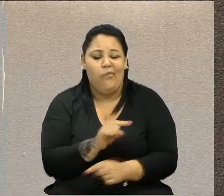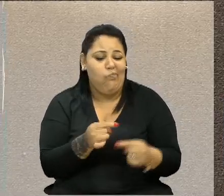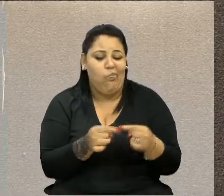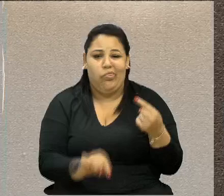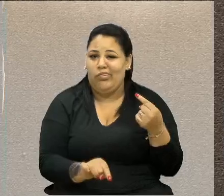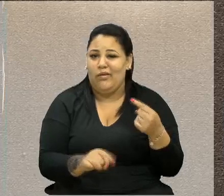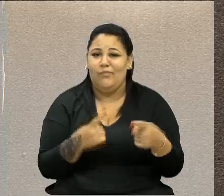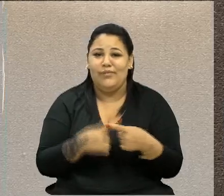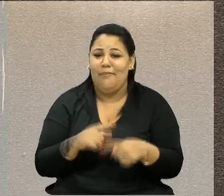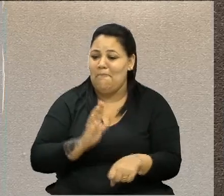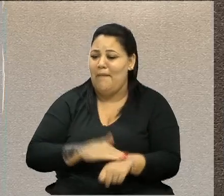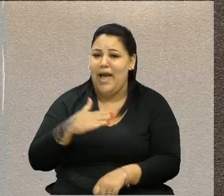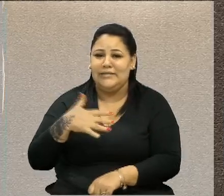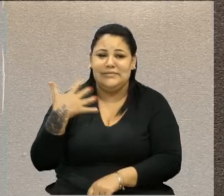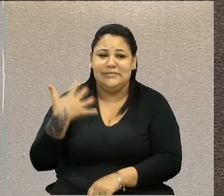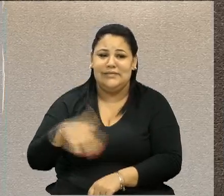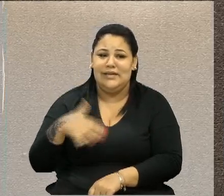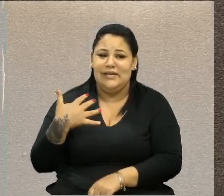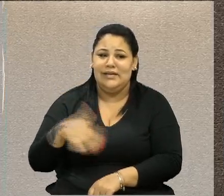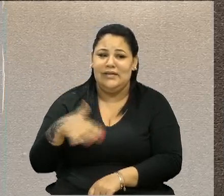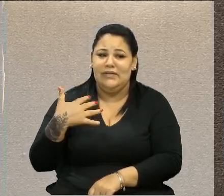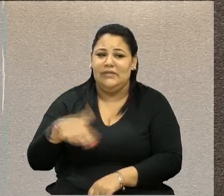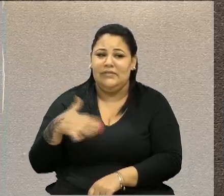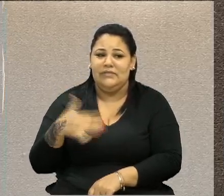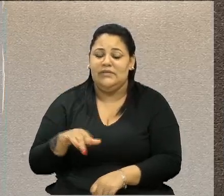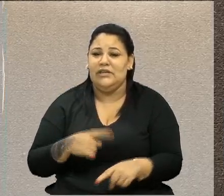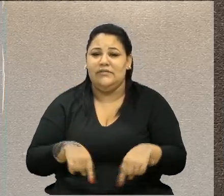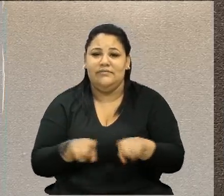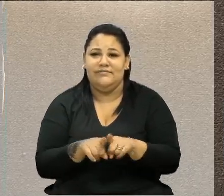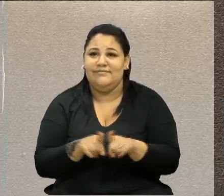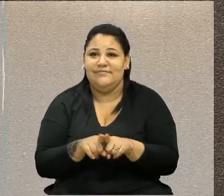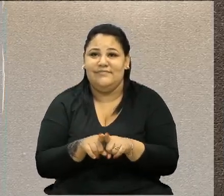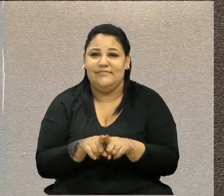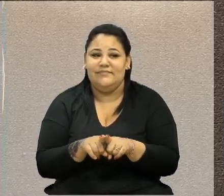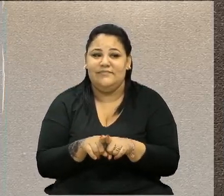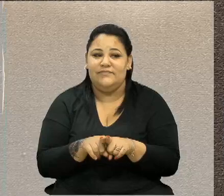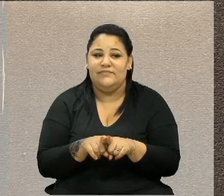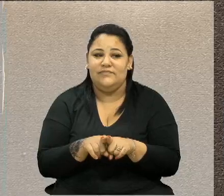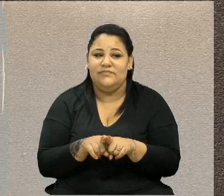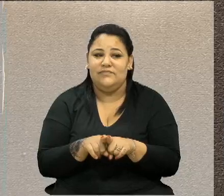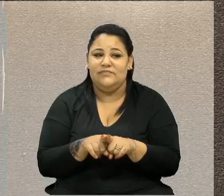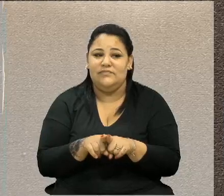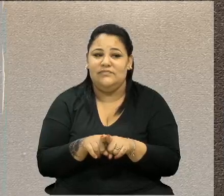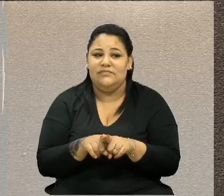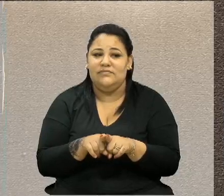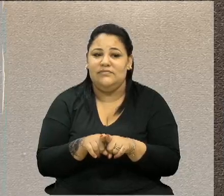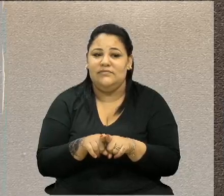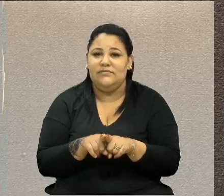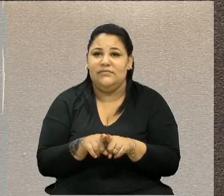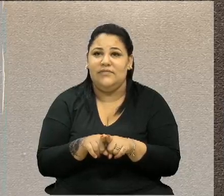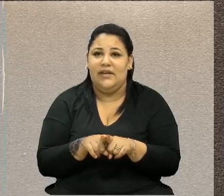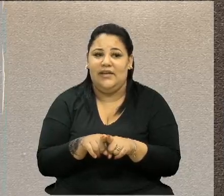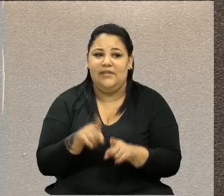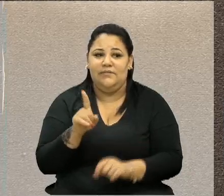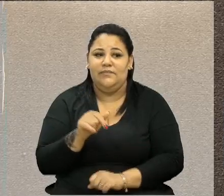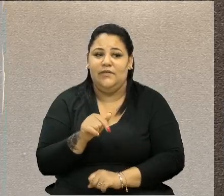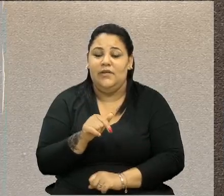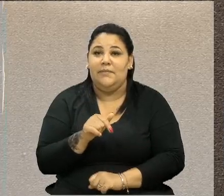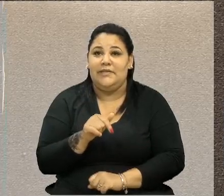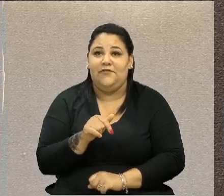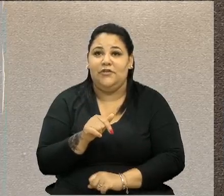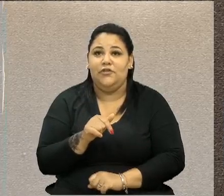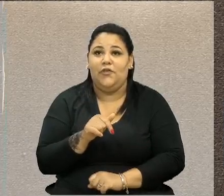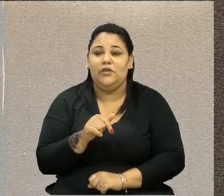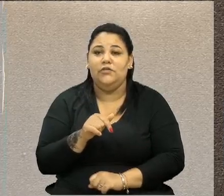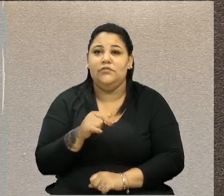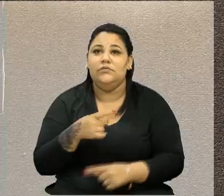ainda a geração de energia fotovoltaica no Brasil, e tem vários grandes investimentos para serem feitos no Brasil, que são